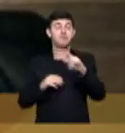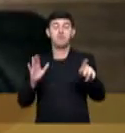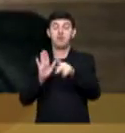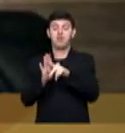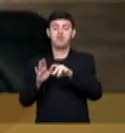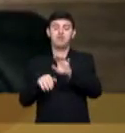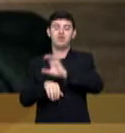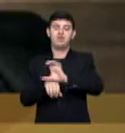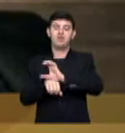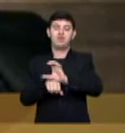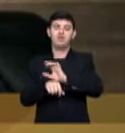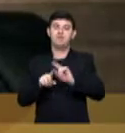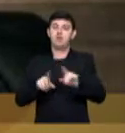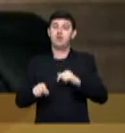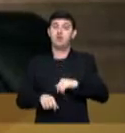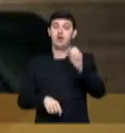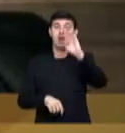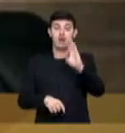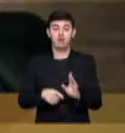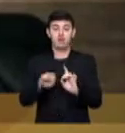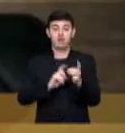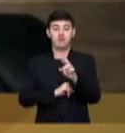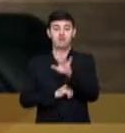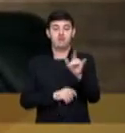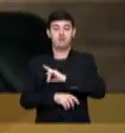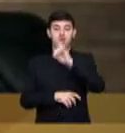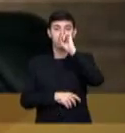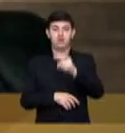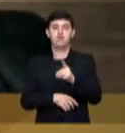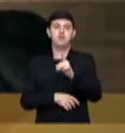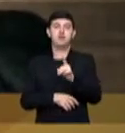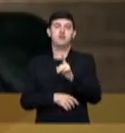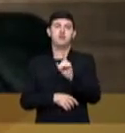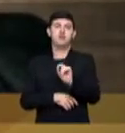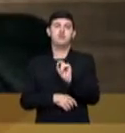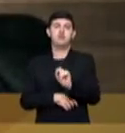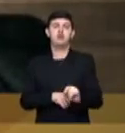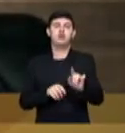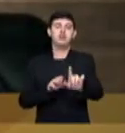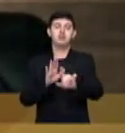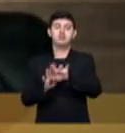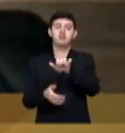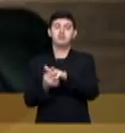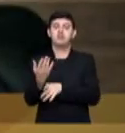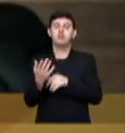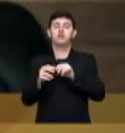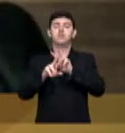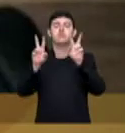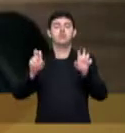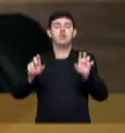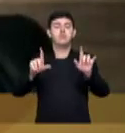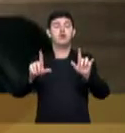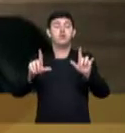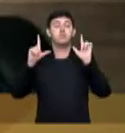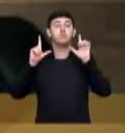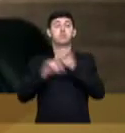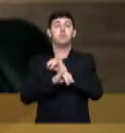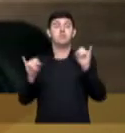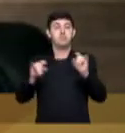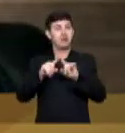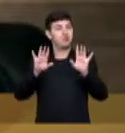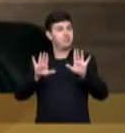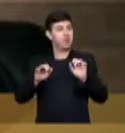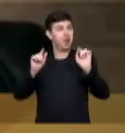deteria competência privativa para legislar sobre propaganda comercial. Afirma que, ao proibir